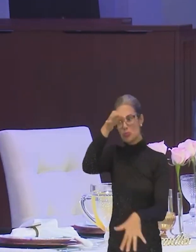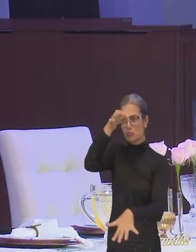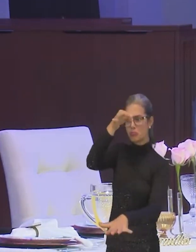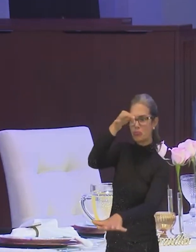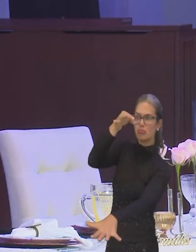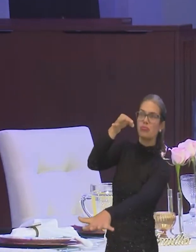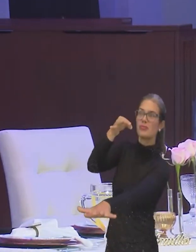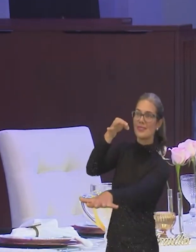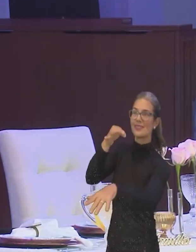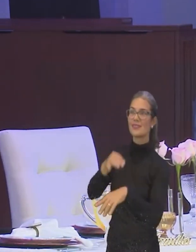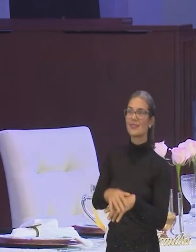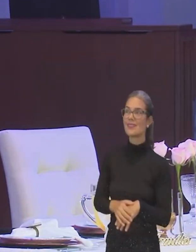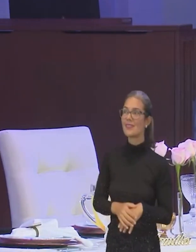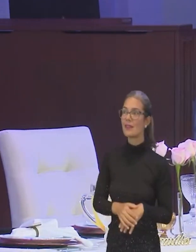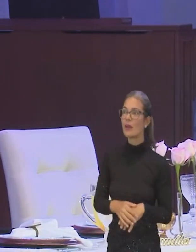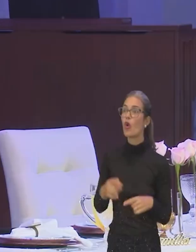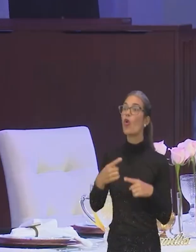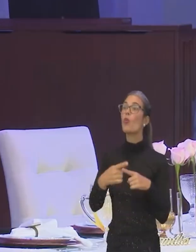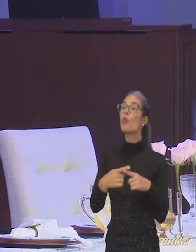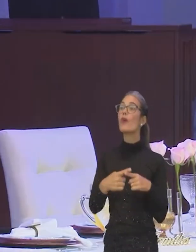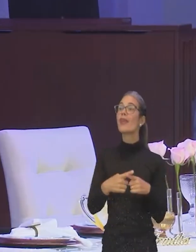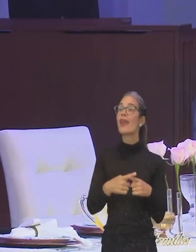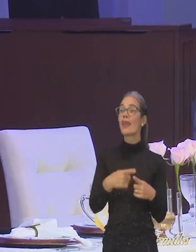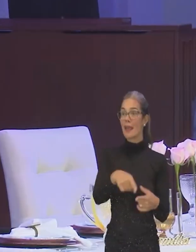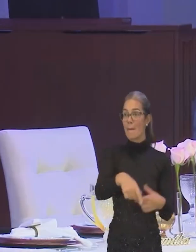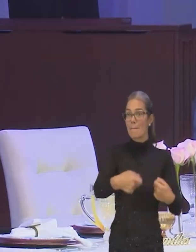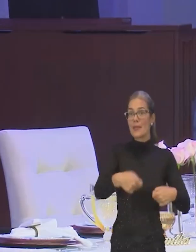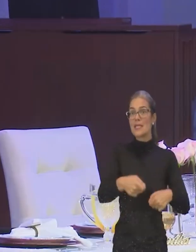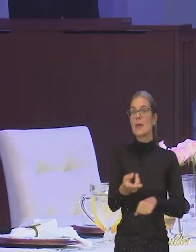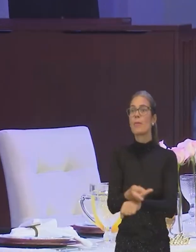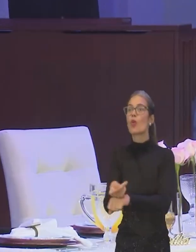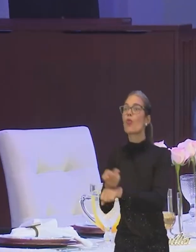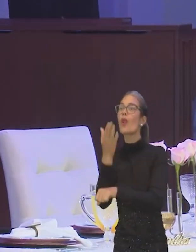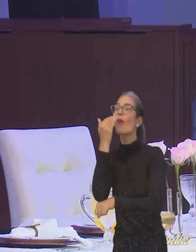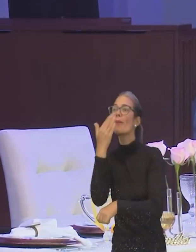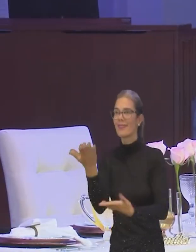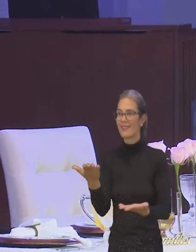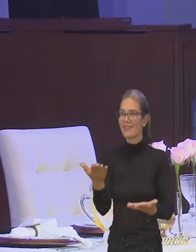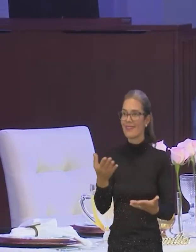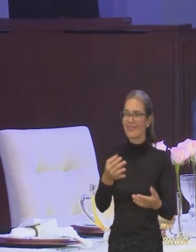o alimento necessário aonde ela foi plantada.